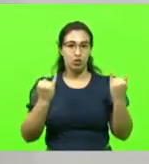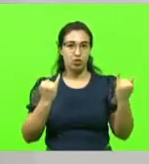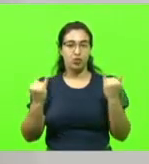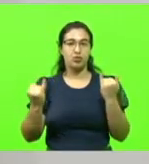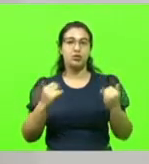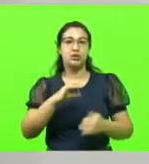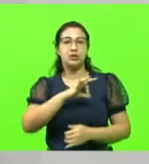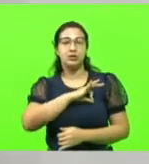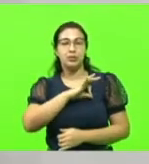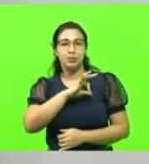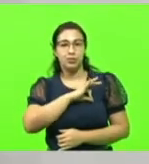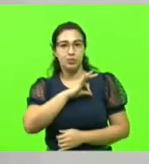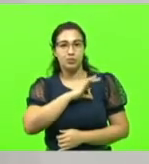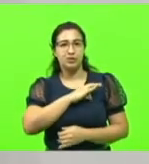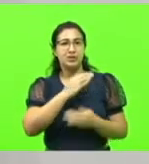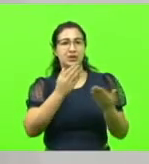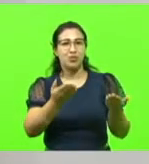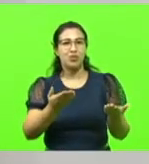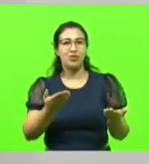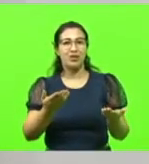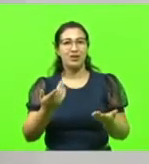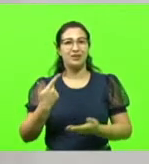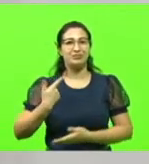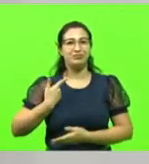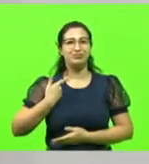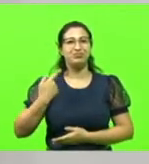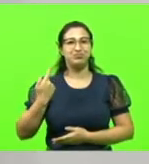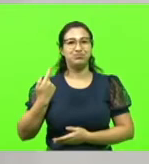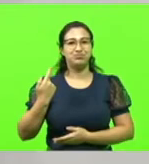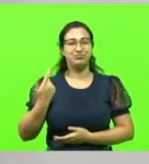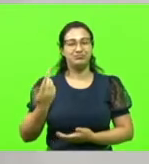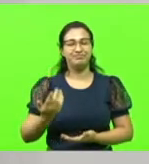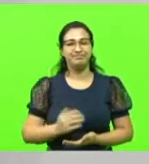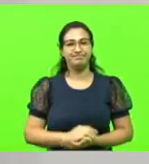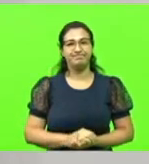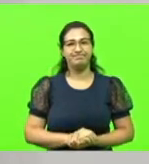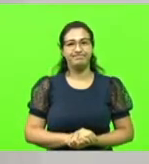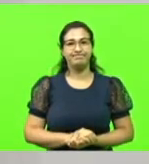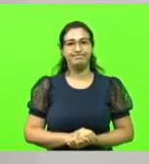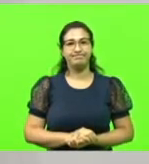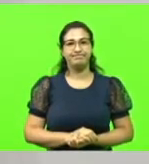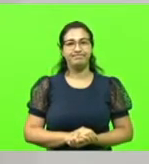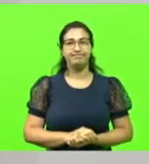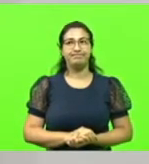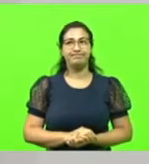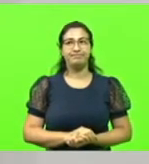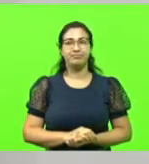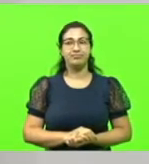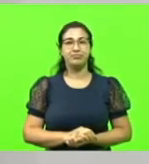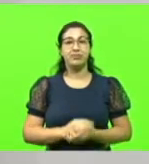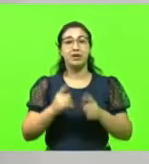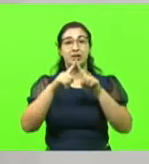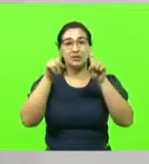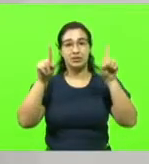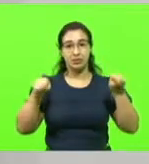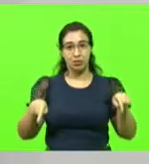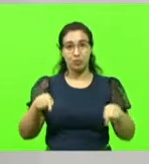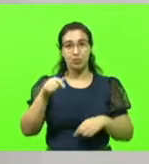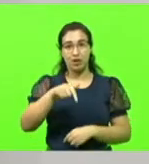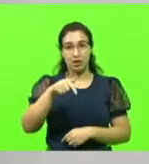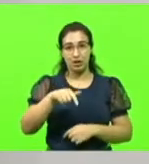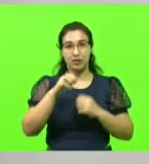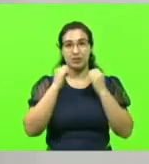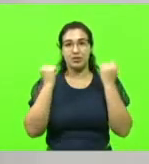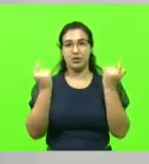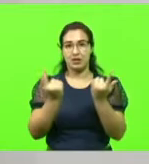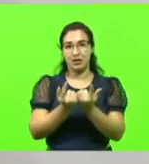que se suicidou. Este, inclusive, servidor aqui da LESC, trata-se